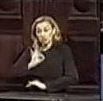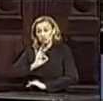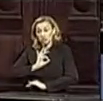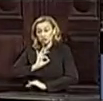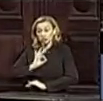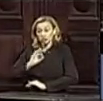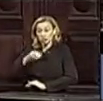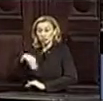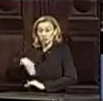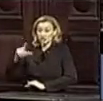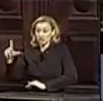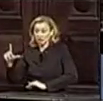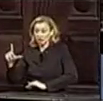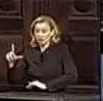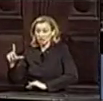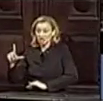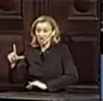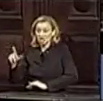nenhum